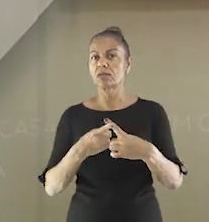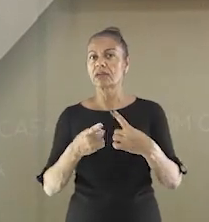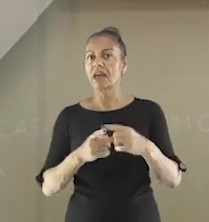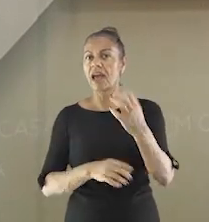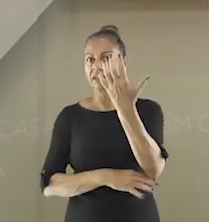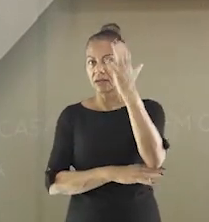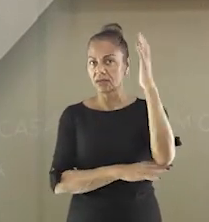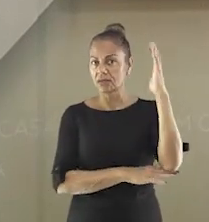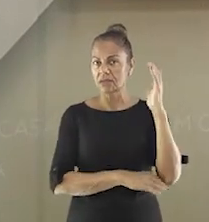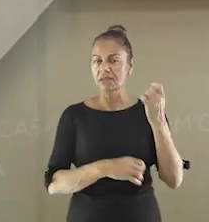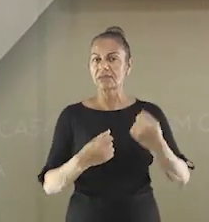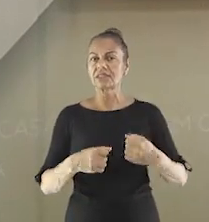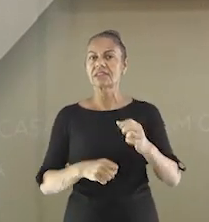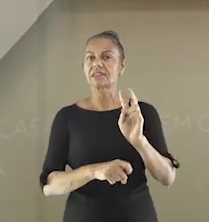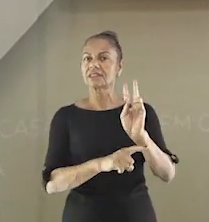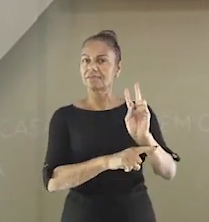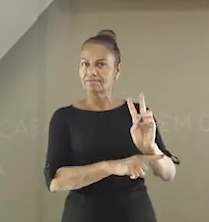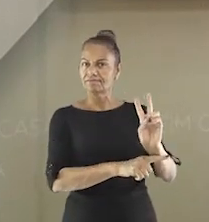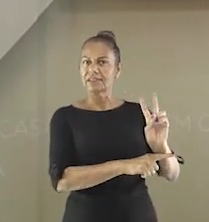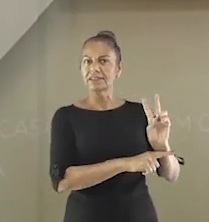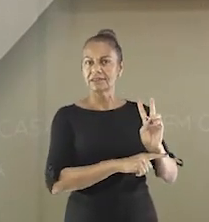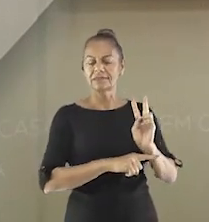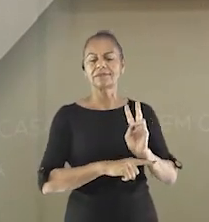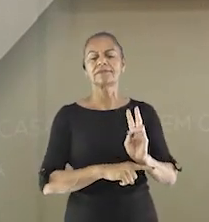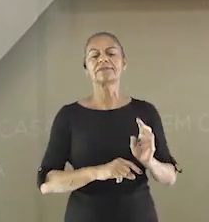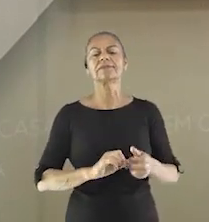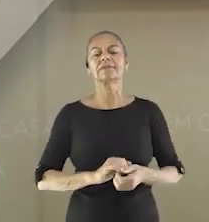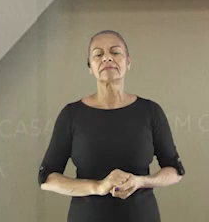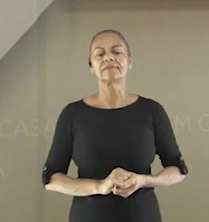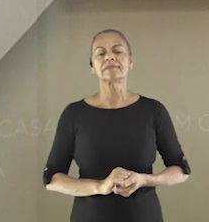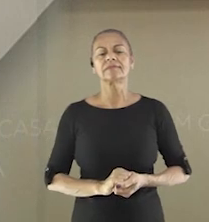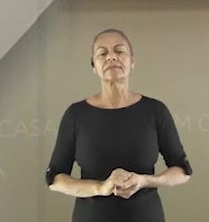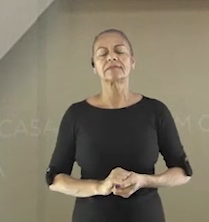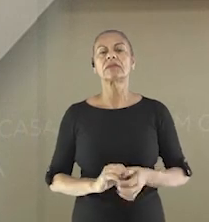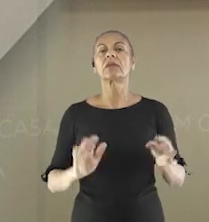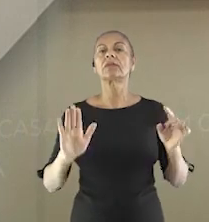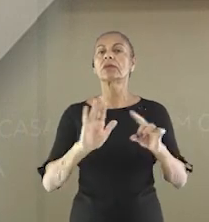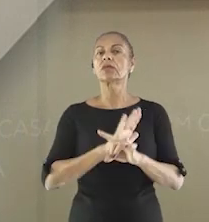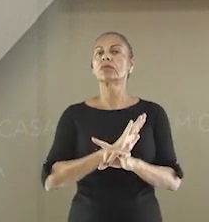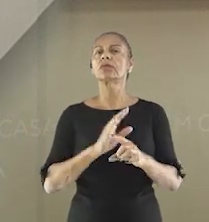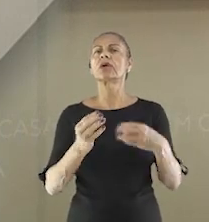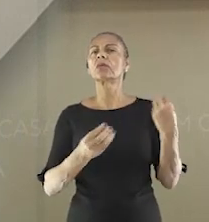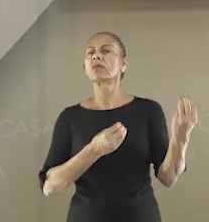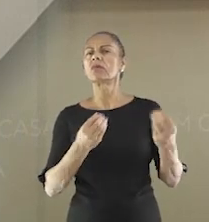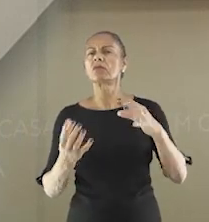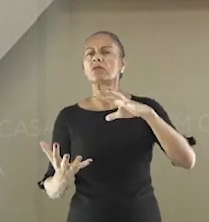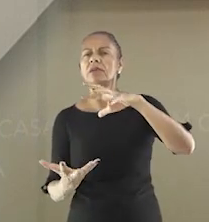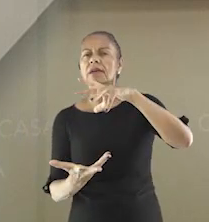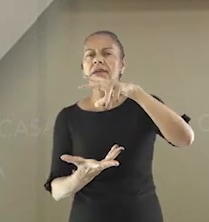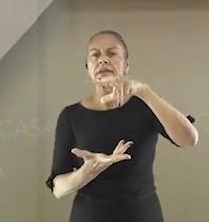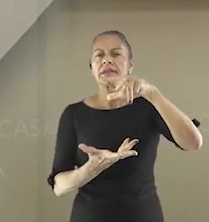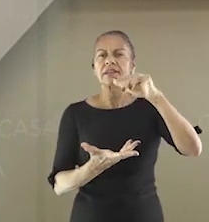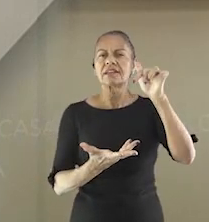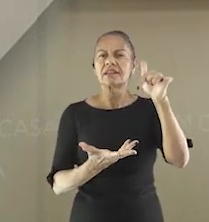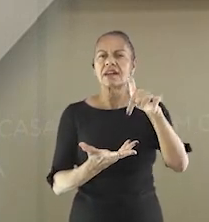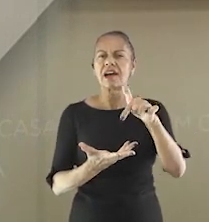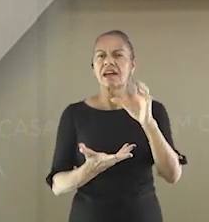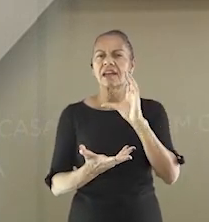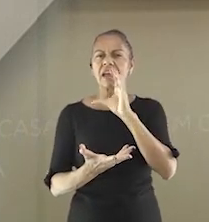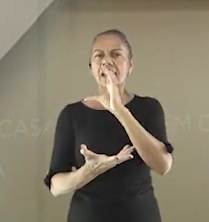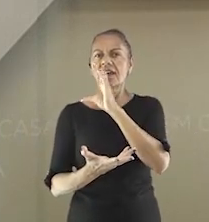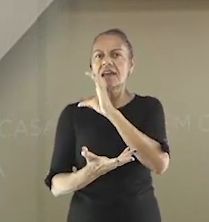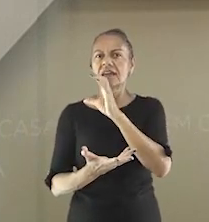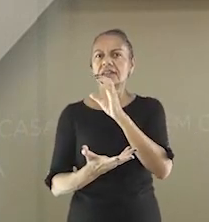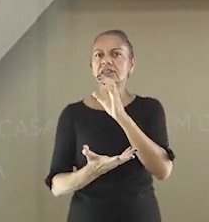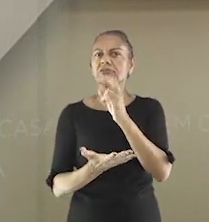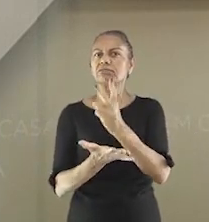disso, nós voltamos à nossa pergunta do dia. Como é que o planeta Terra se mantém aquecido, gente? Vamos à nossa correção? A nossa resposta